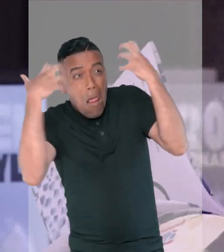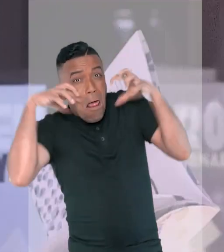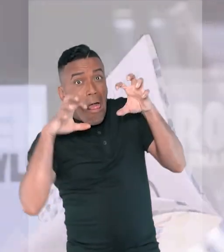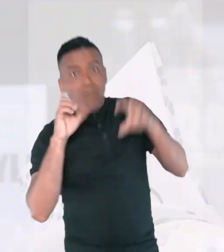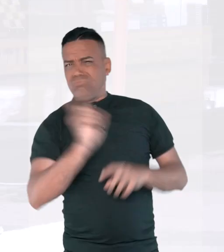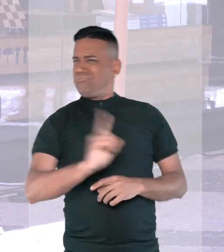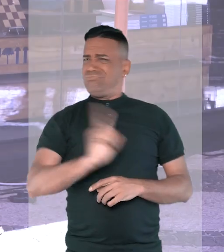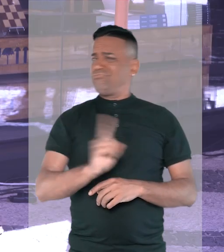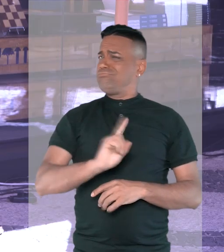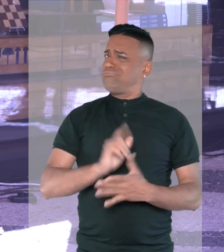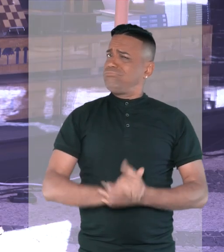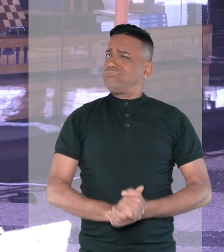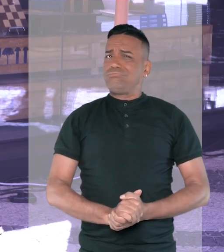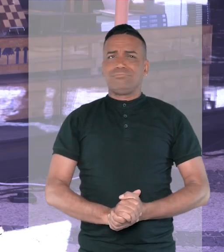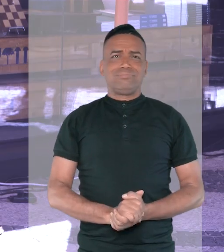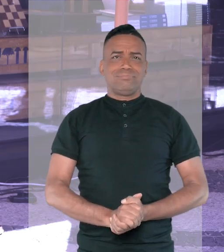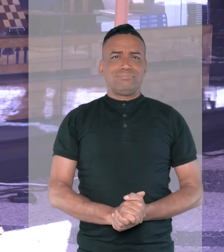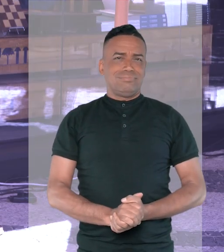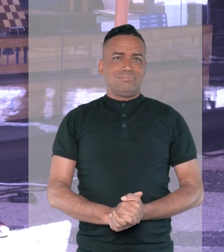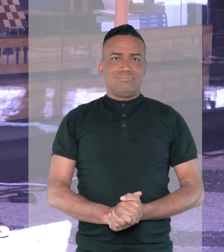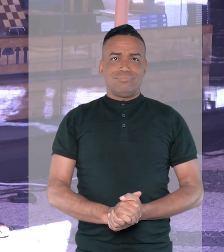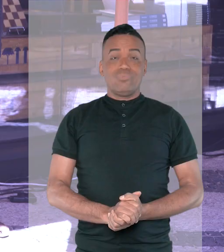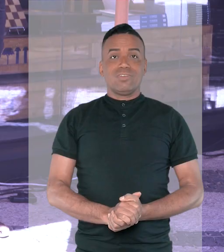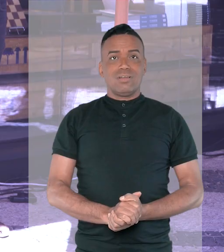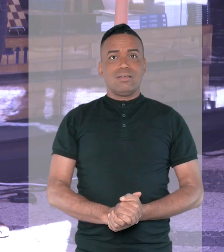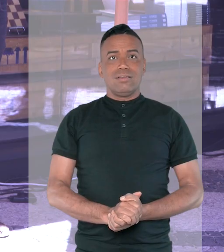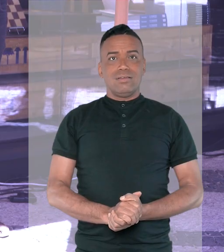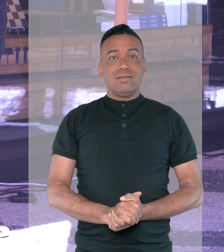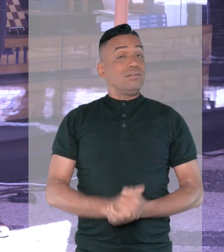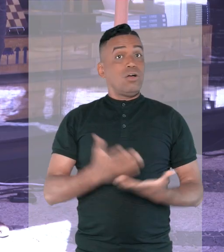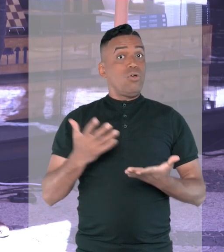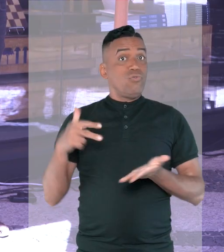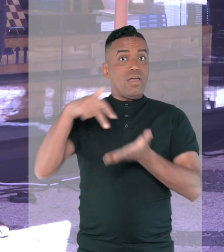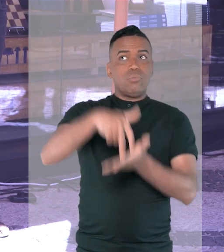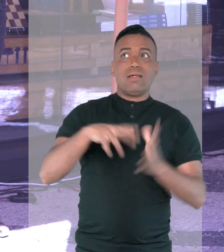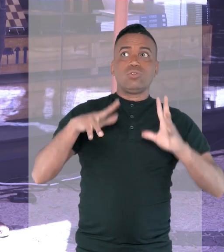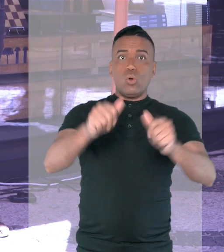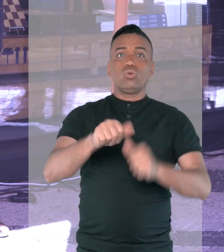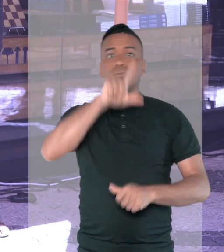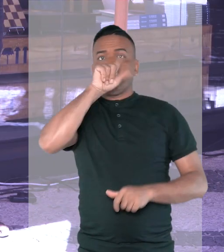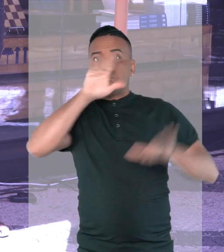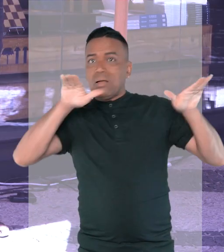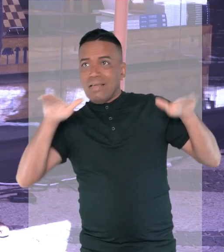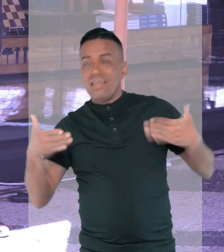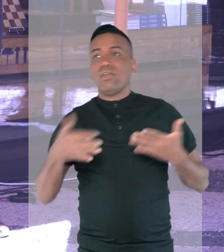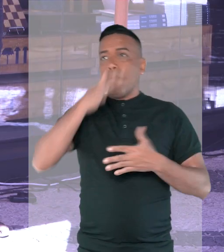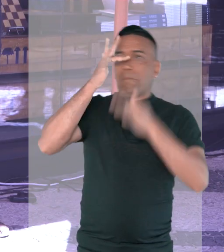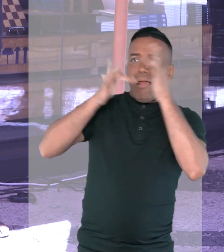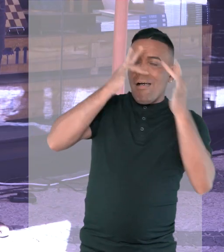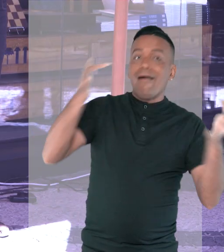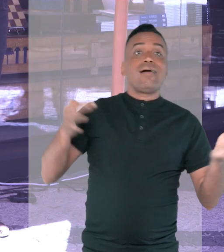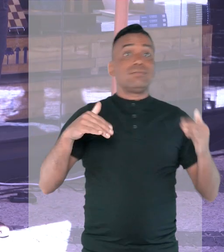assustadora. Ao lado esquerdo de Sofia está o intérprete de Libras. Eu venho para todos. Para os pássaros, para